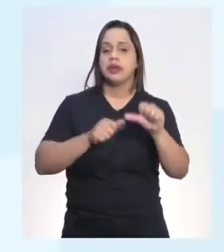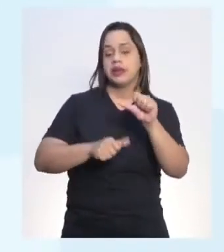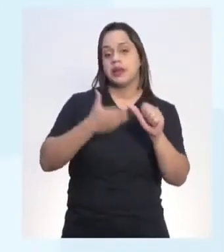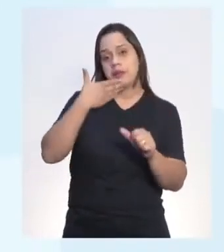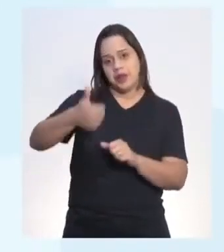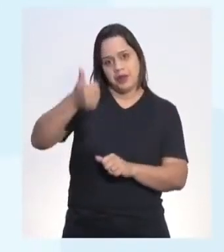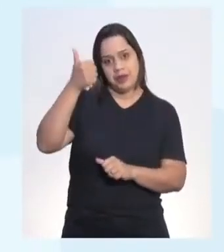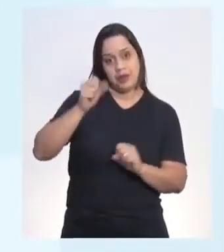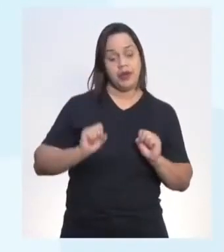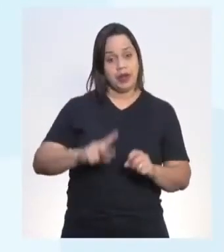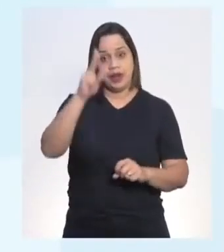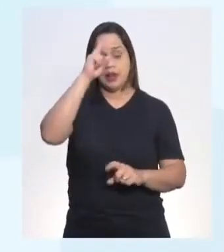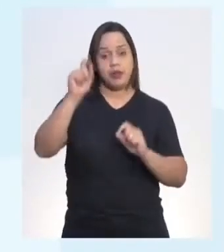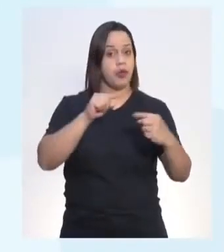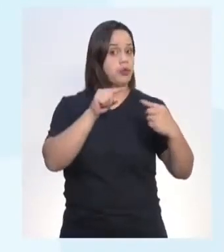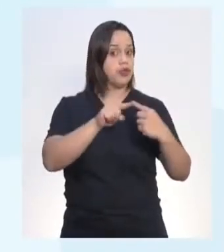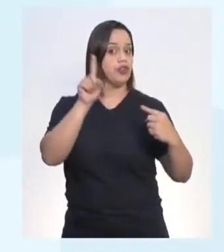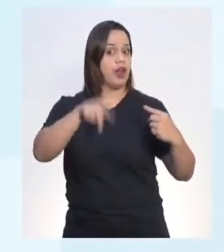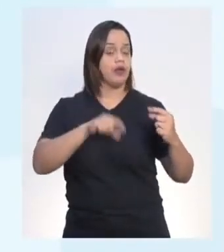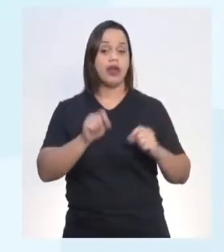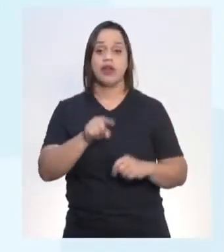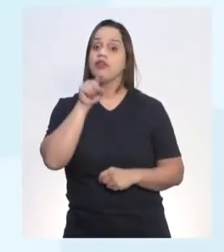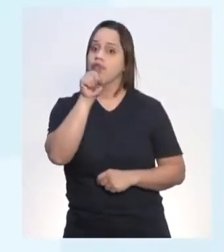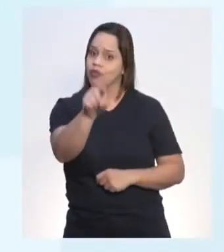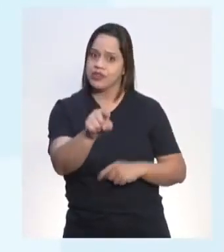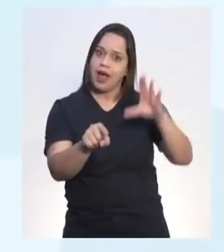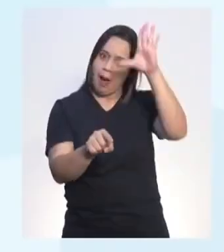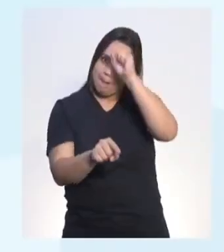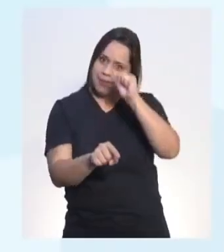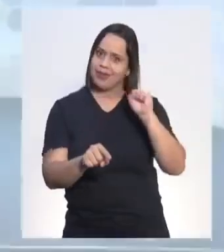melhorar. Lembre, o nosso objetivo é que você